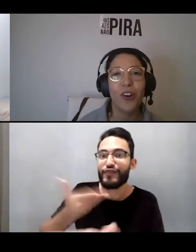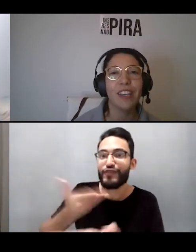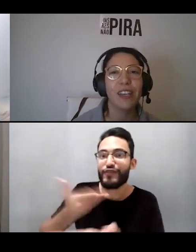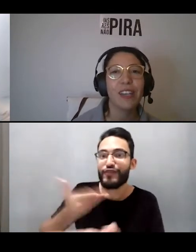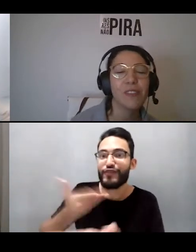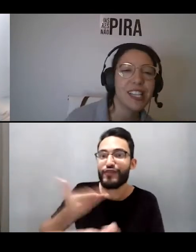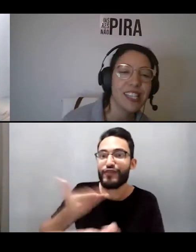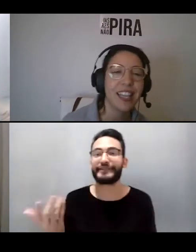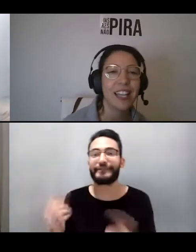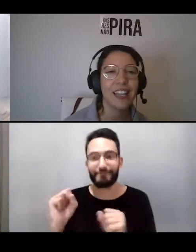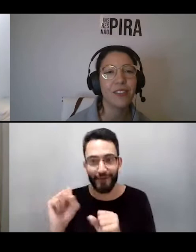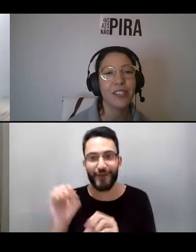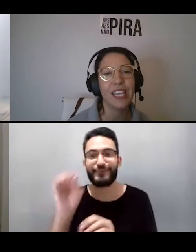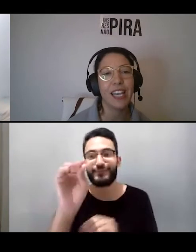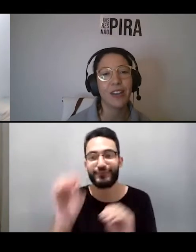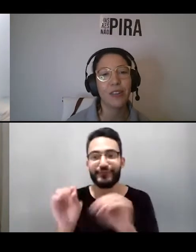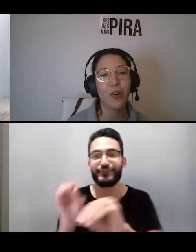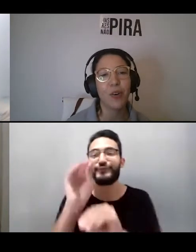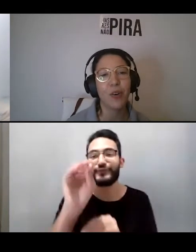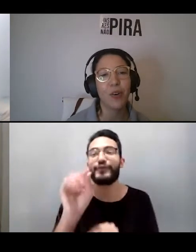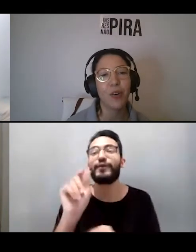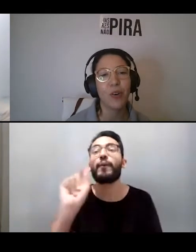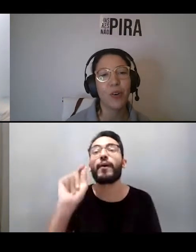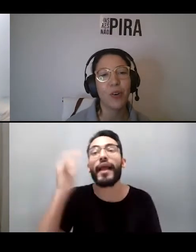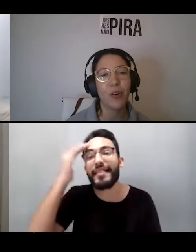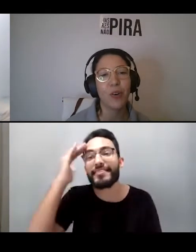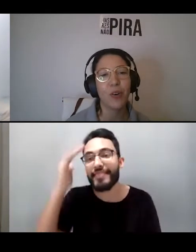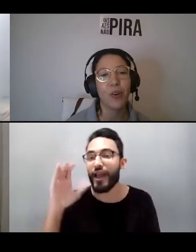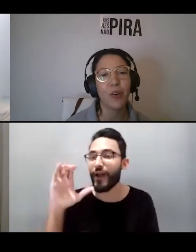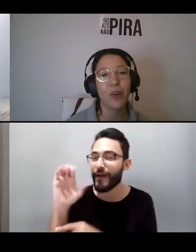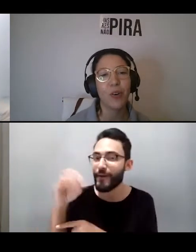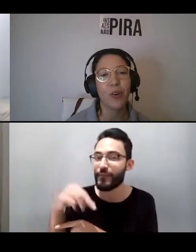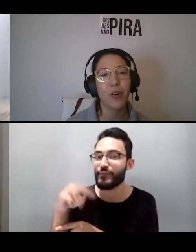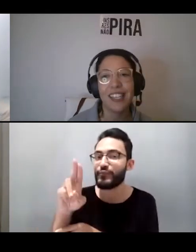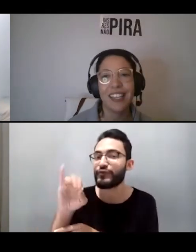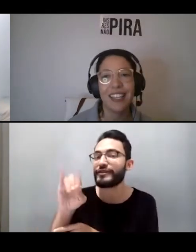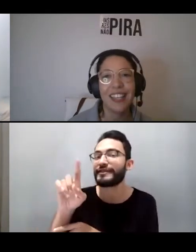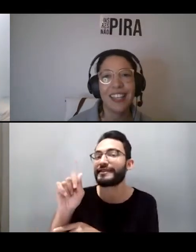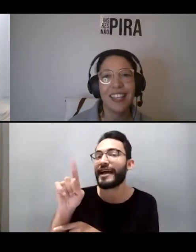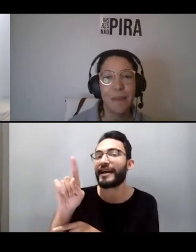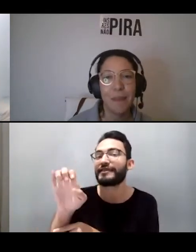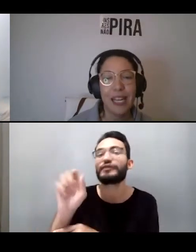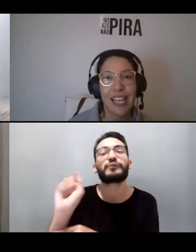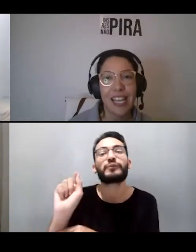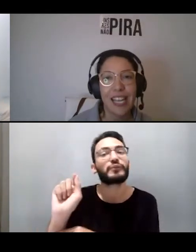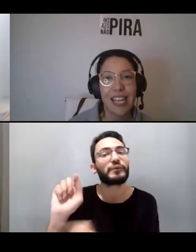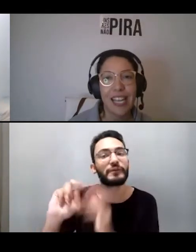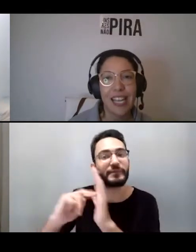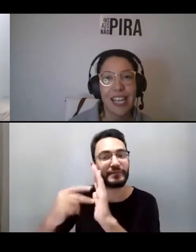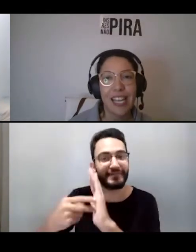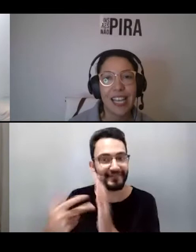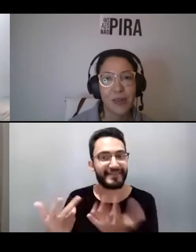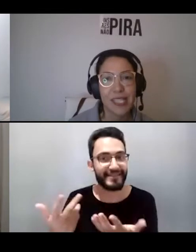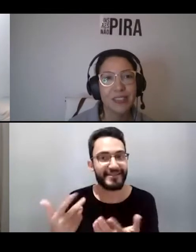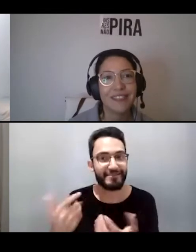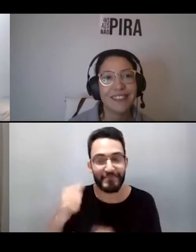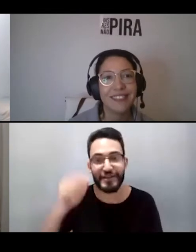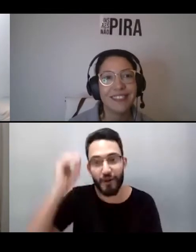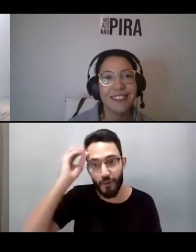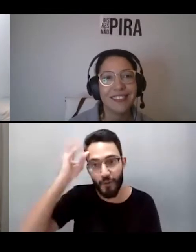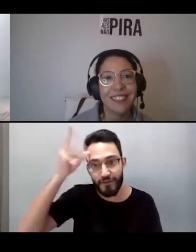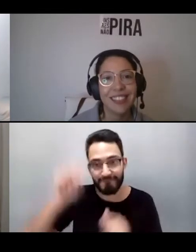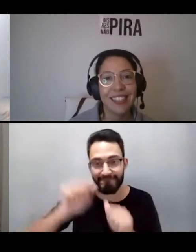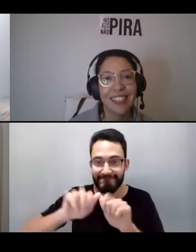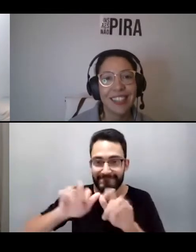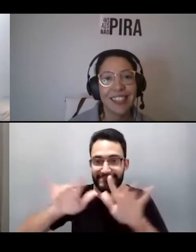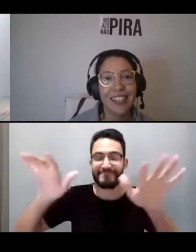gente, coloca aí o que vocês entendem, o que é comunidade. Se balizar isso.